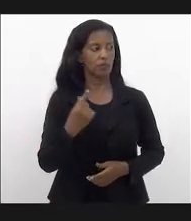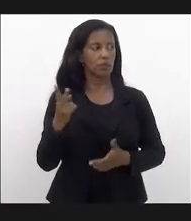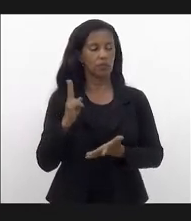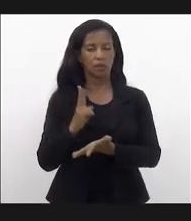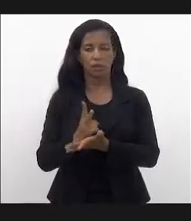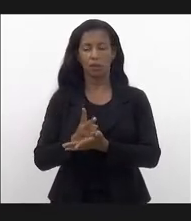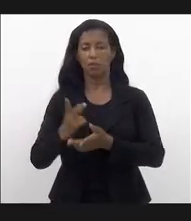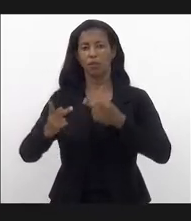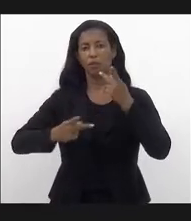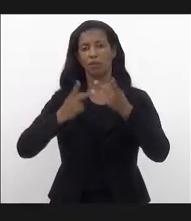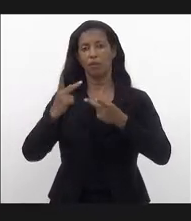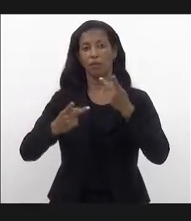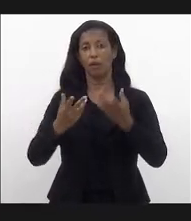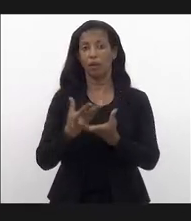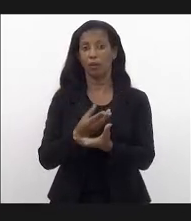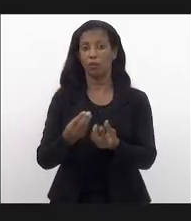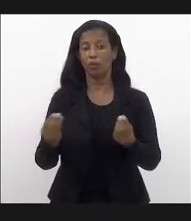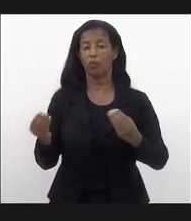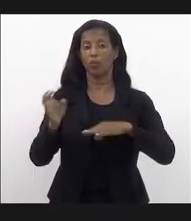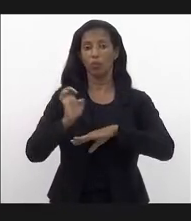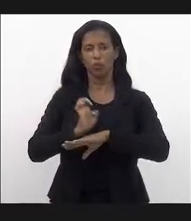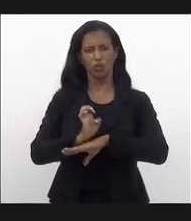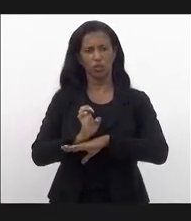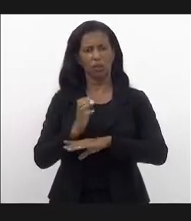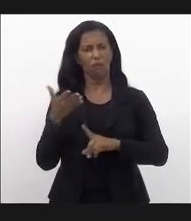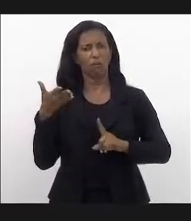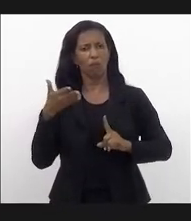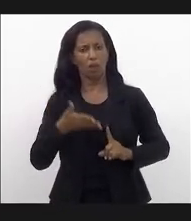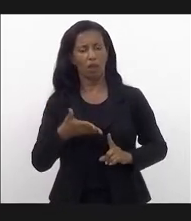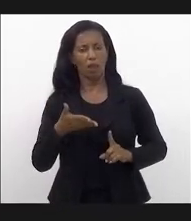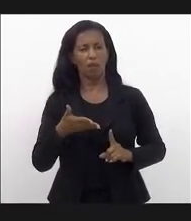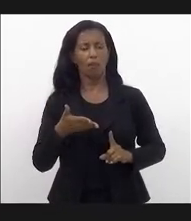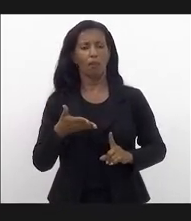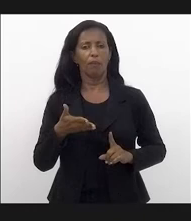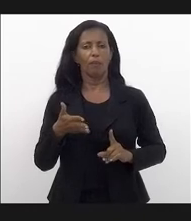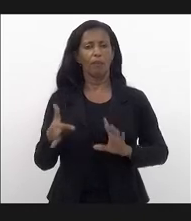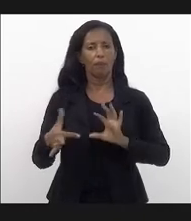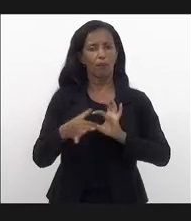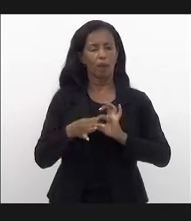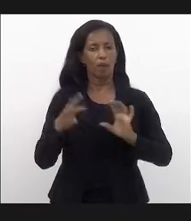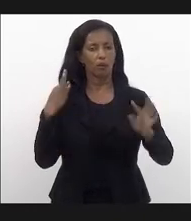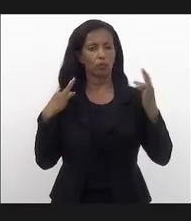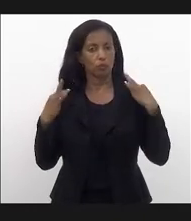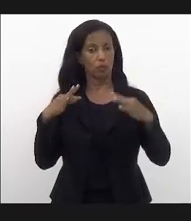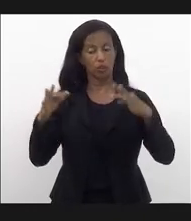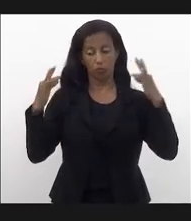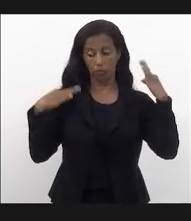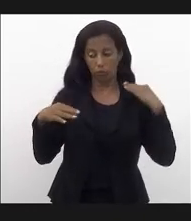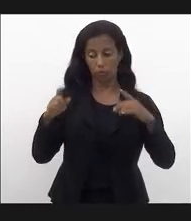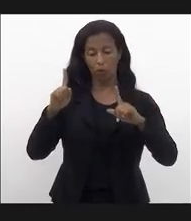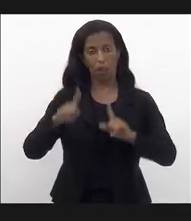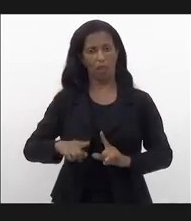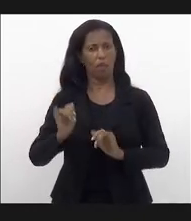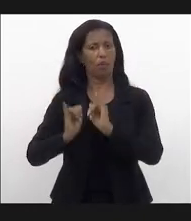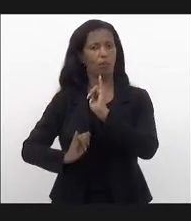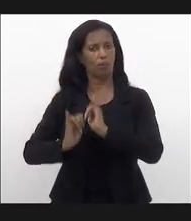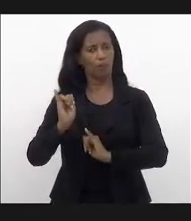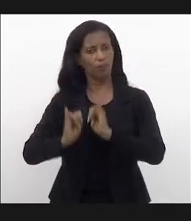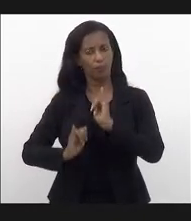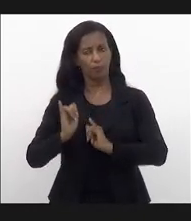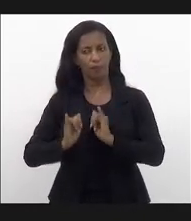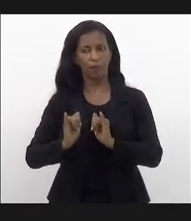falamos muito que o estado do Rio é vocacionado para o turismo e o turismo é uma indústria